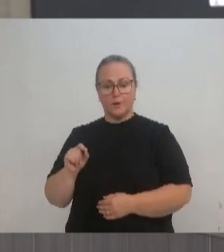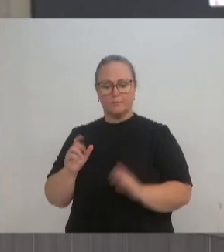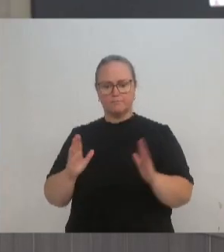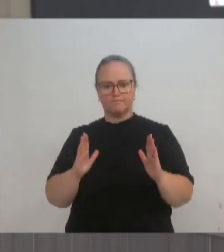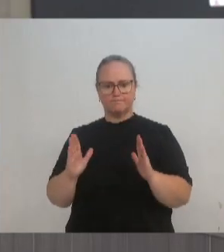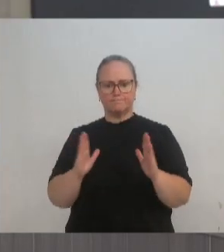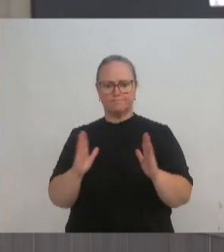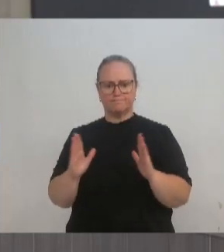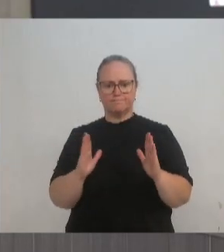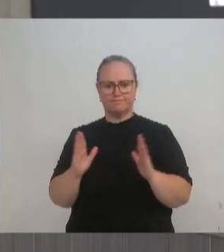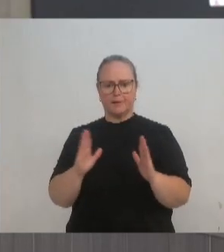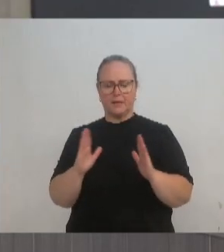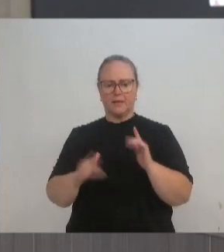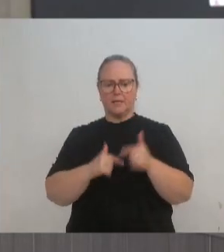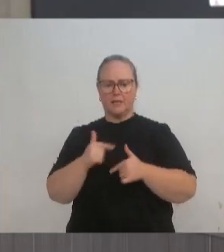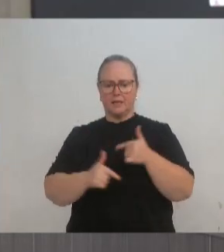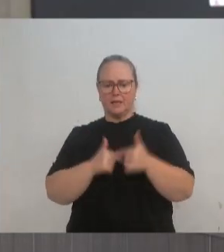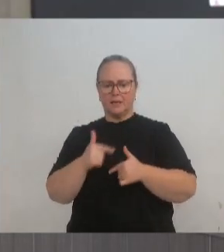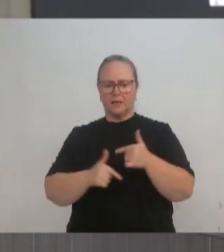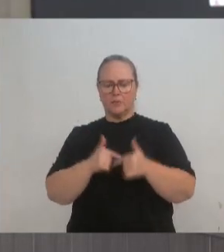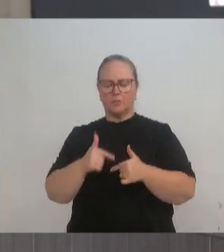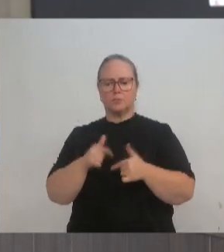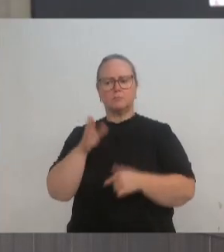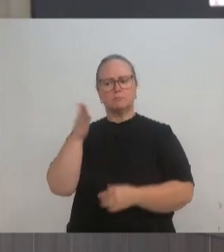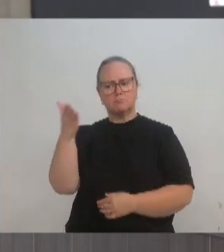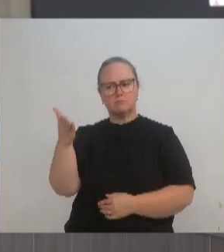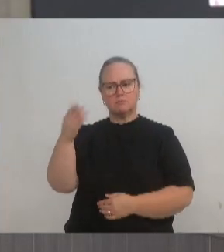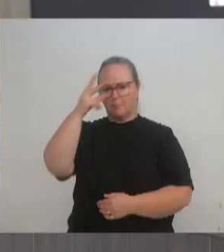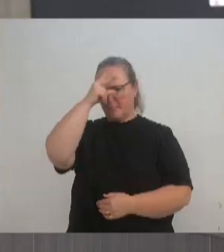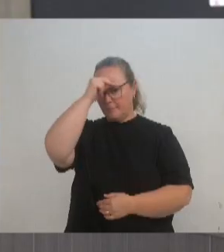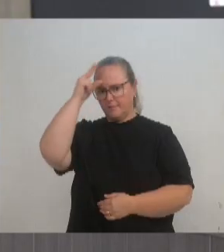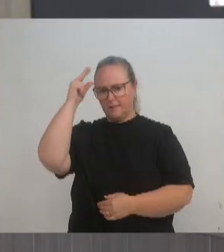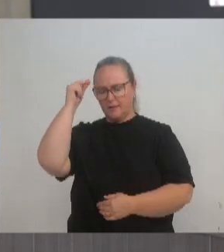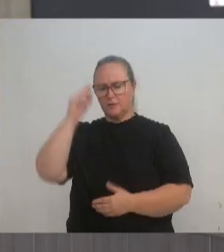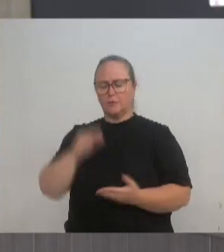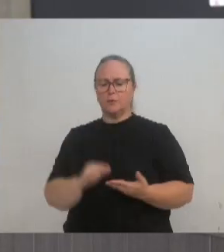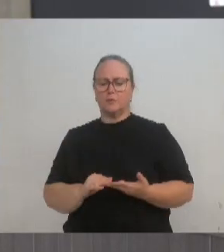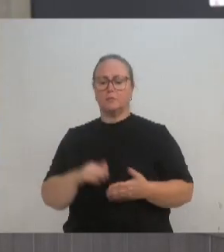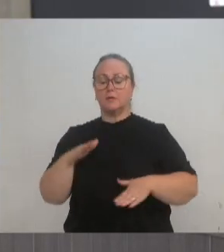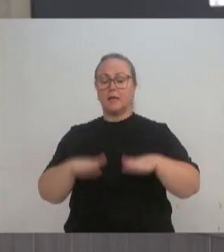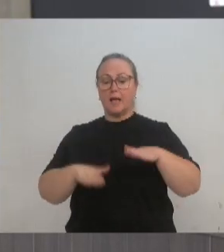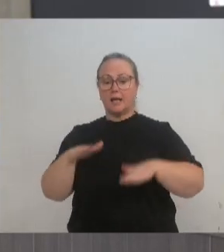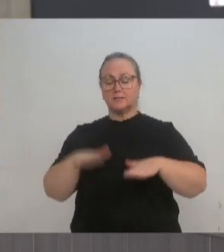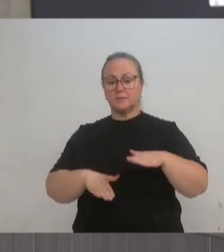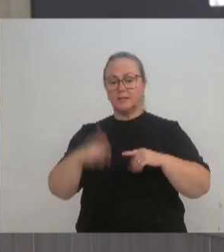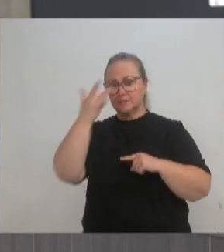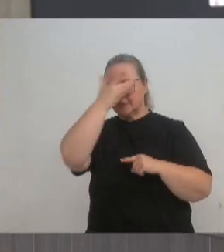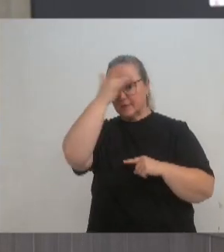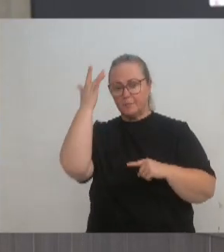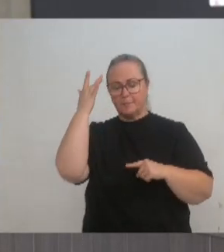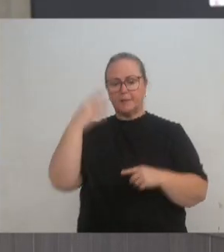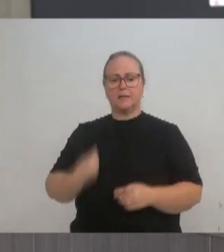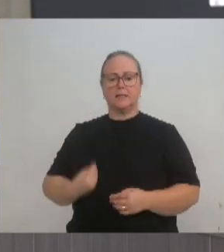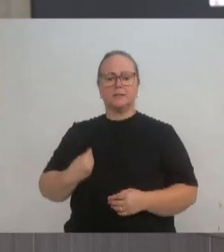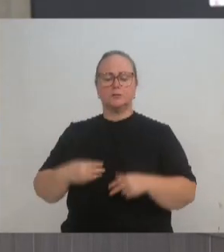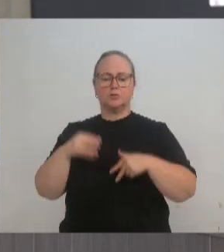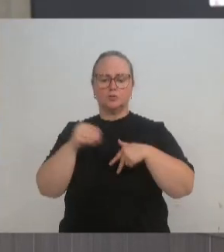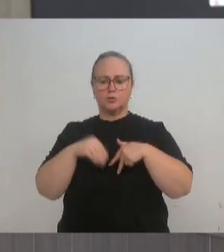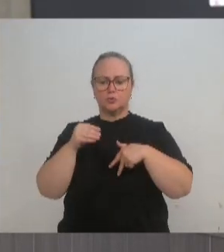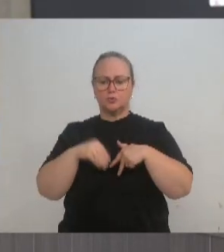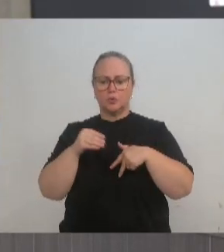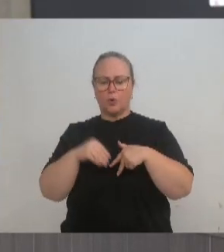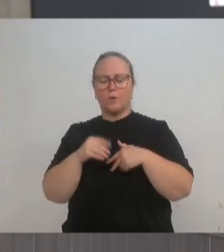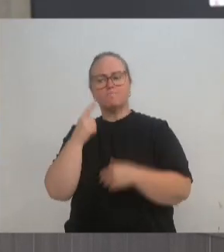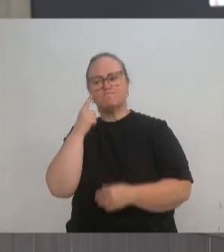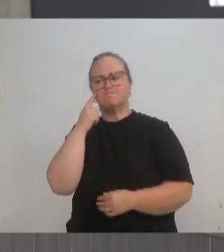período do serviço fica a cargo da prefeitura, e muitas das vezes as pessoas em situação de vulnerabilidade,